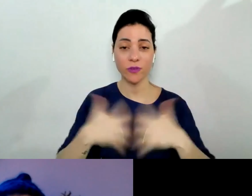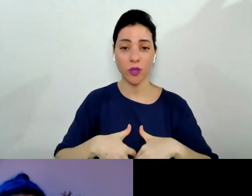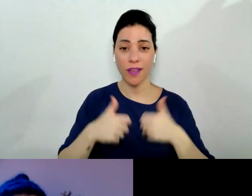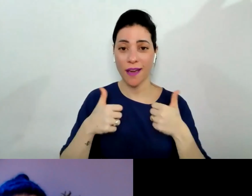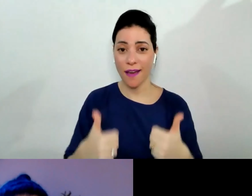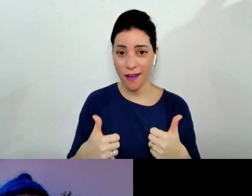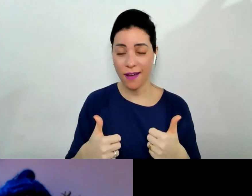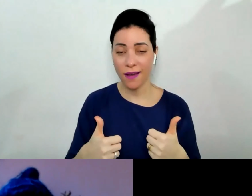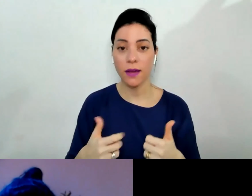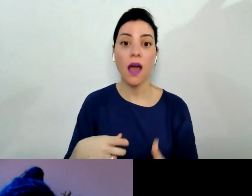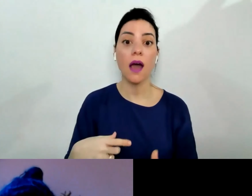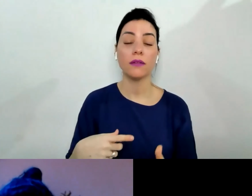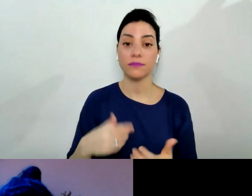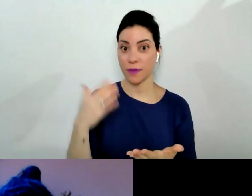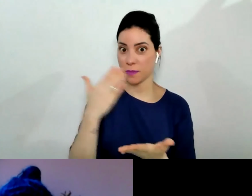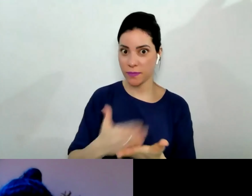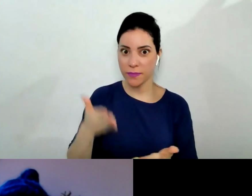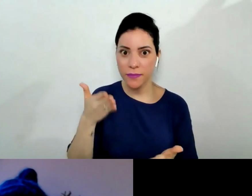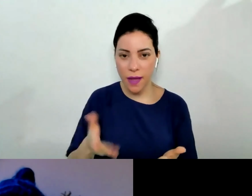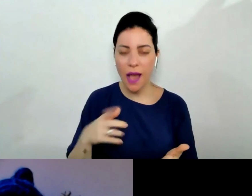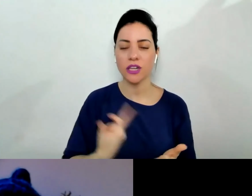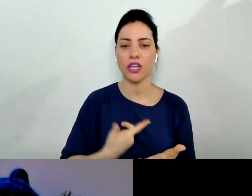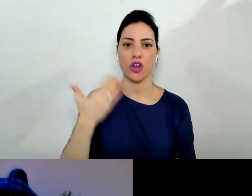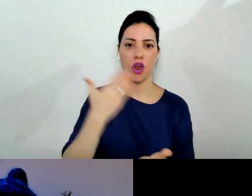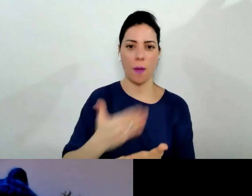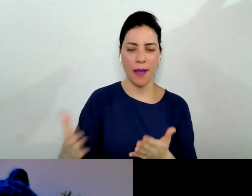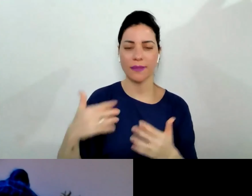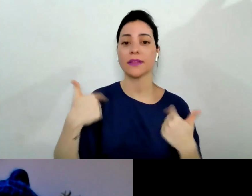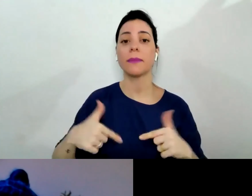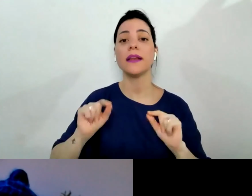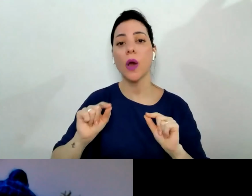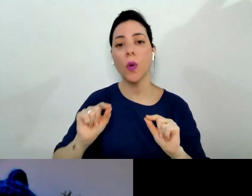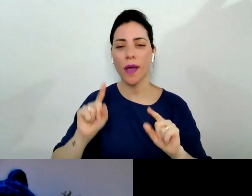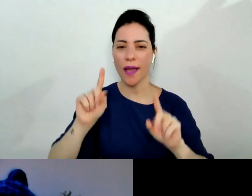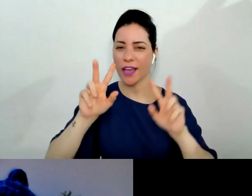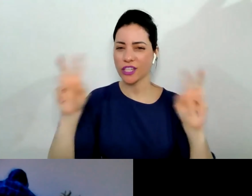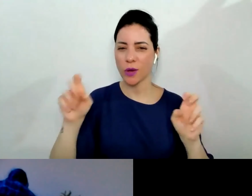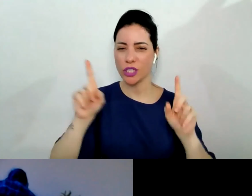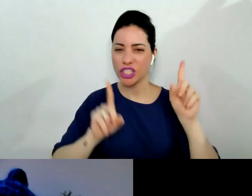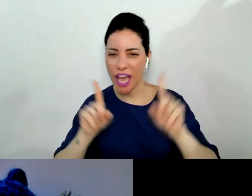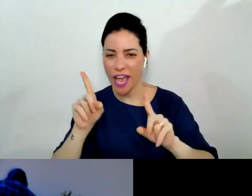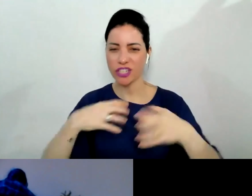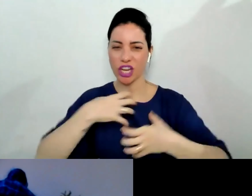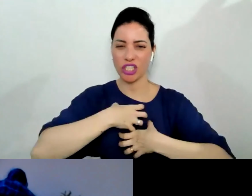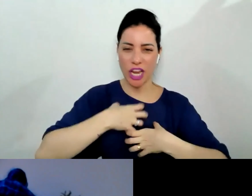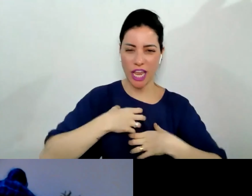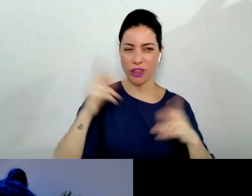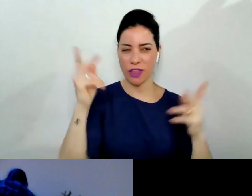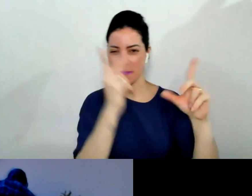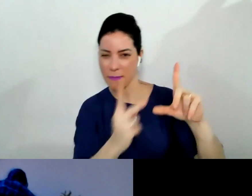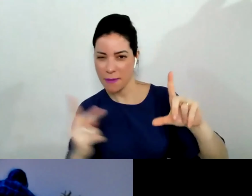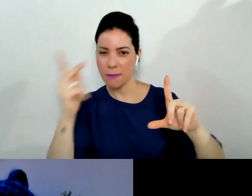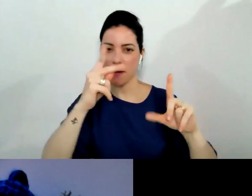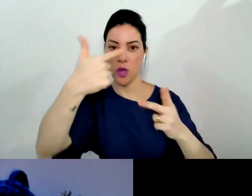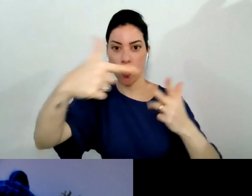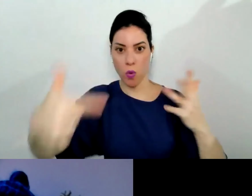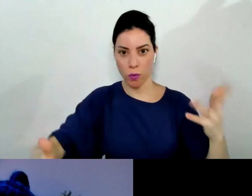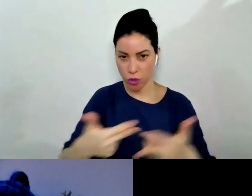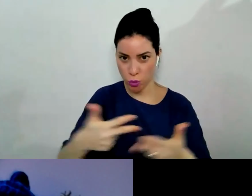a partir daí a gente começa a trabalhar a estética para diferenciar o nosso produto e uma série de outros fatores Mas vamos pensar por exemplo